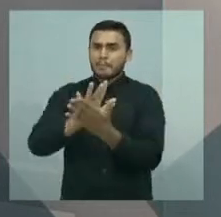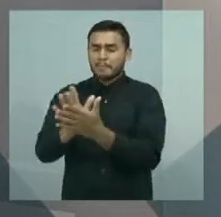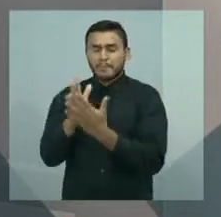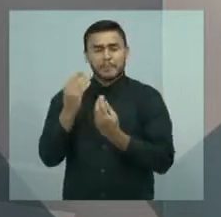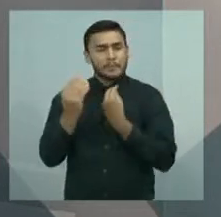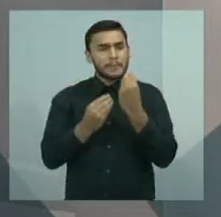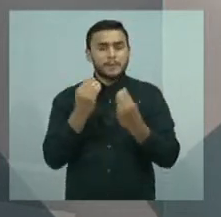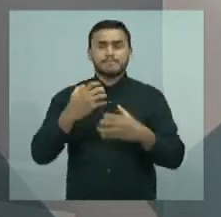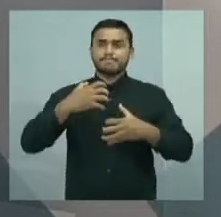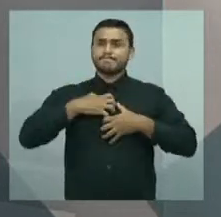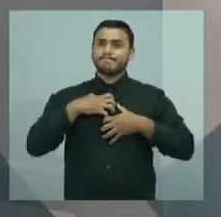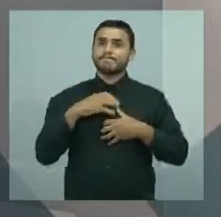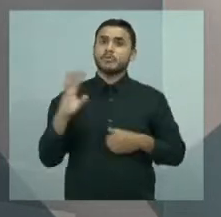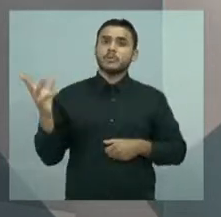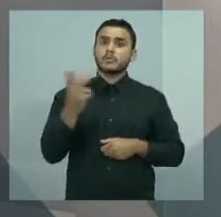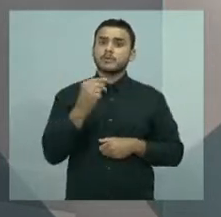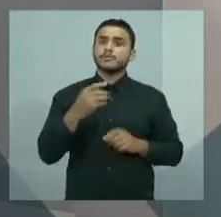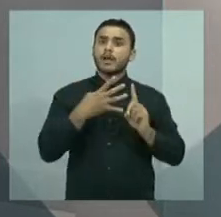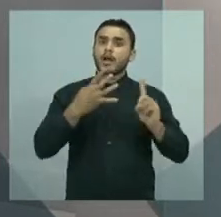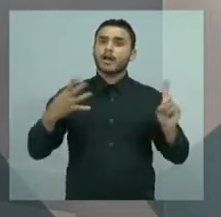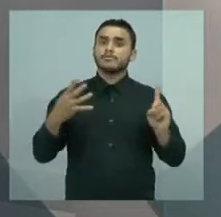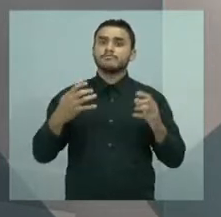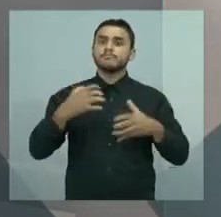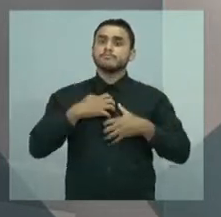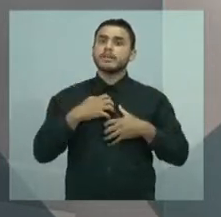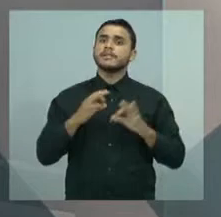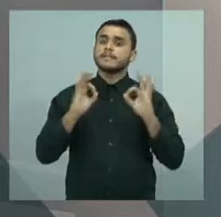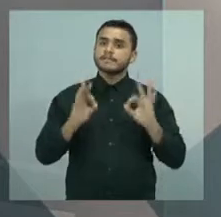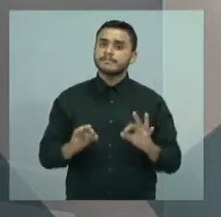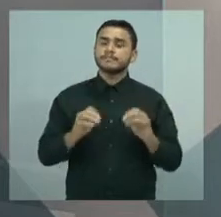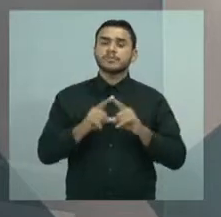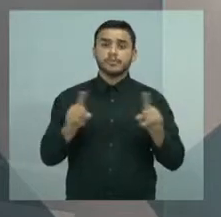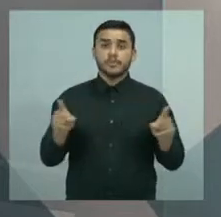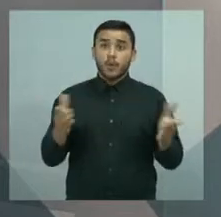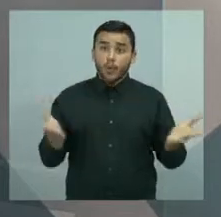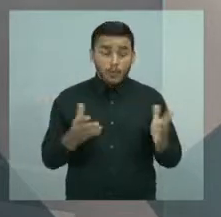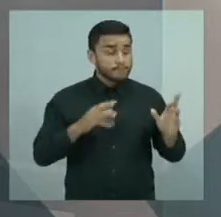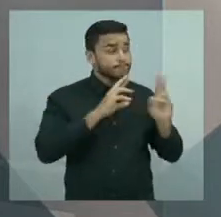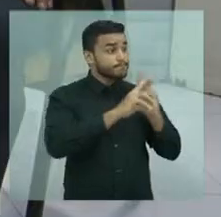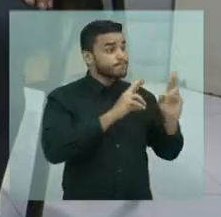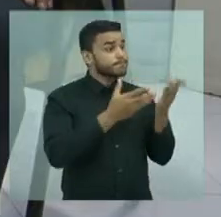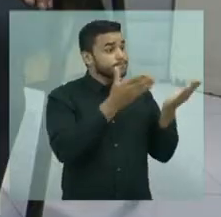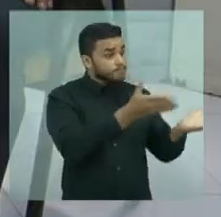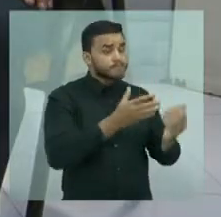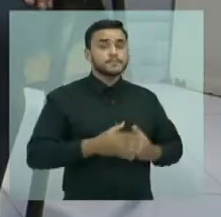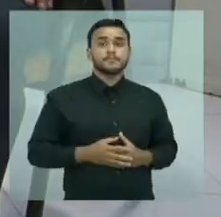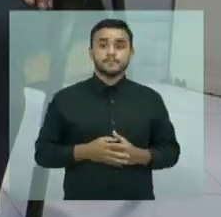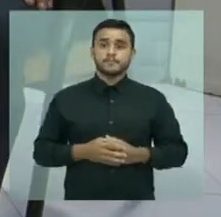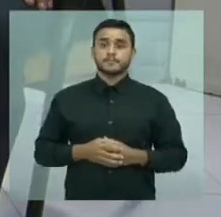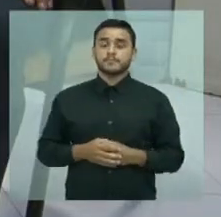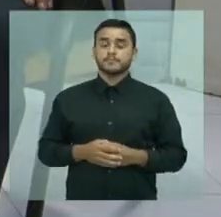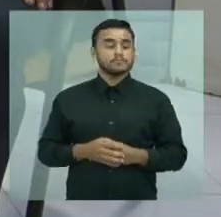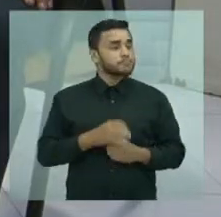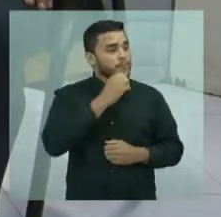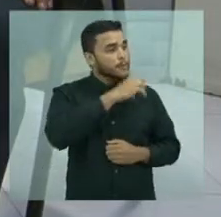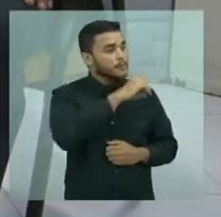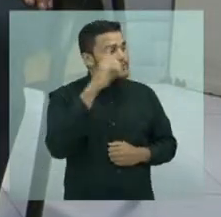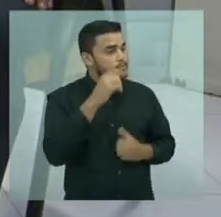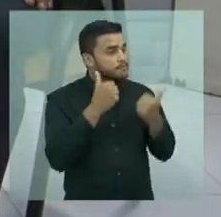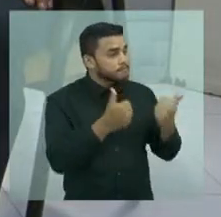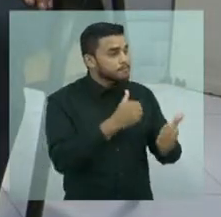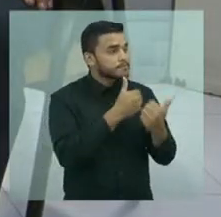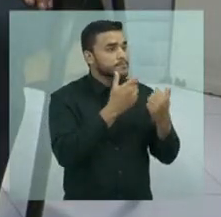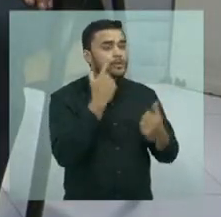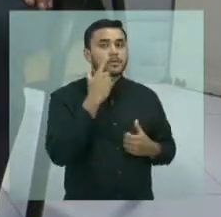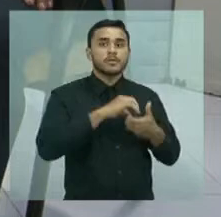questão LGBT é um assunto que o vereador traz hoje na Praça da Gentilândia. Vereador, bom dia. E como é que o senhor